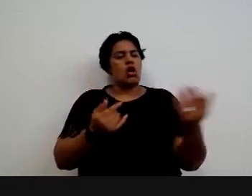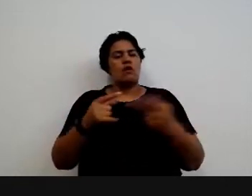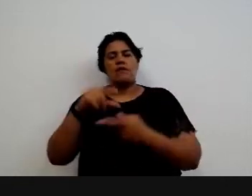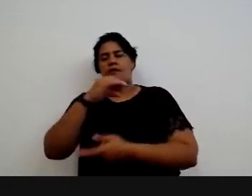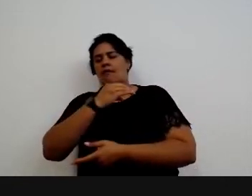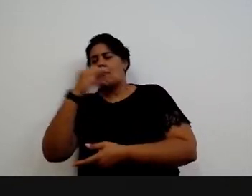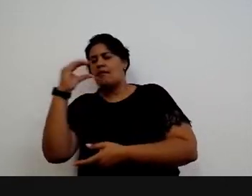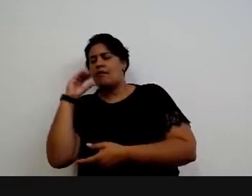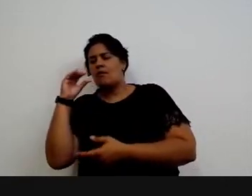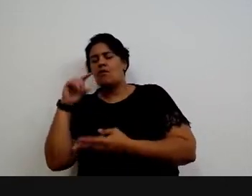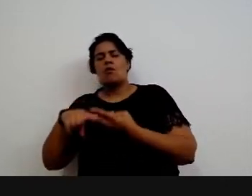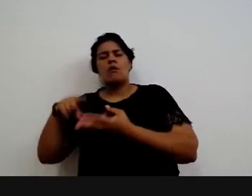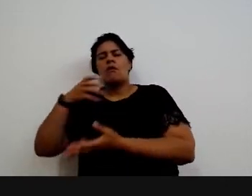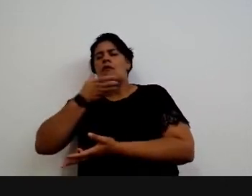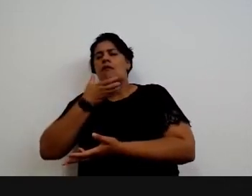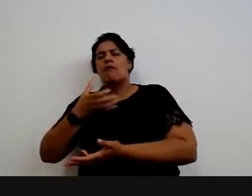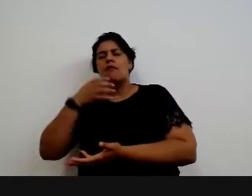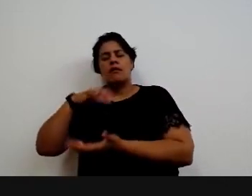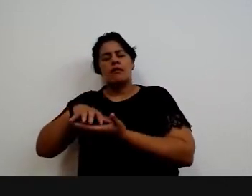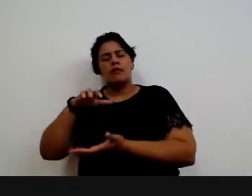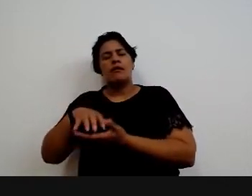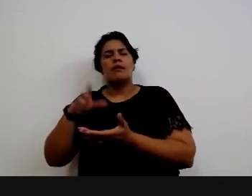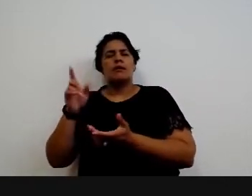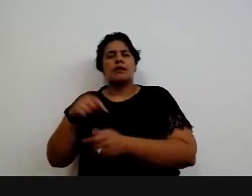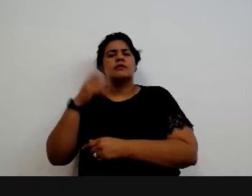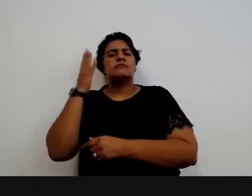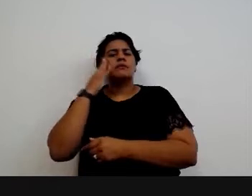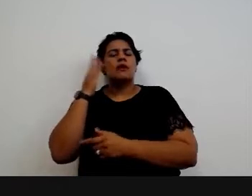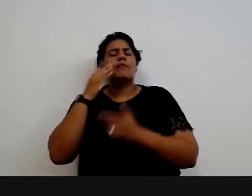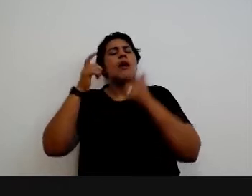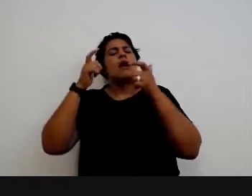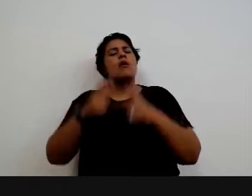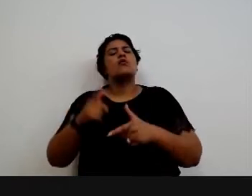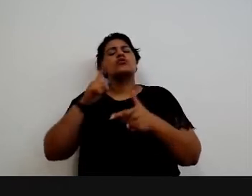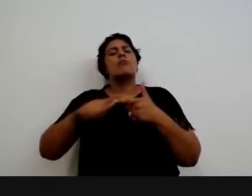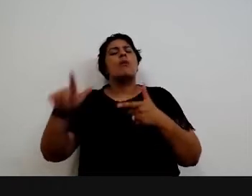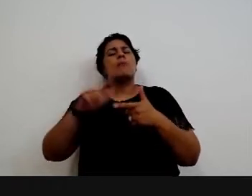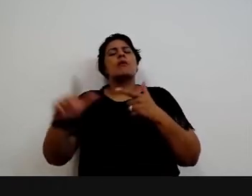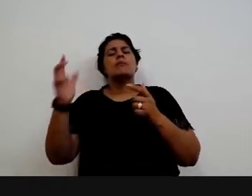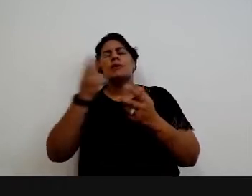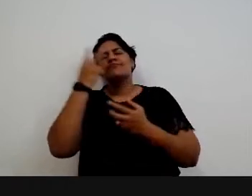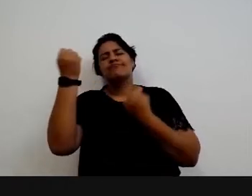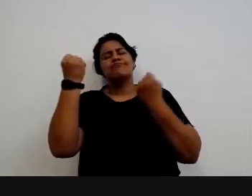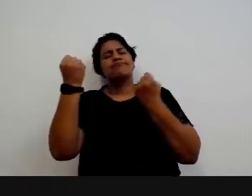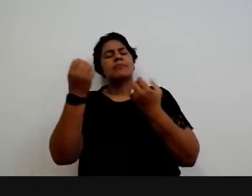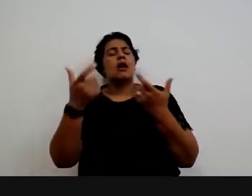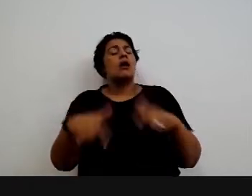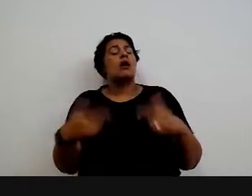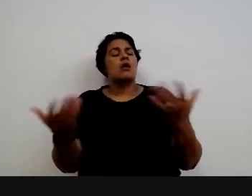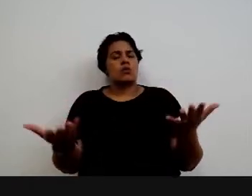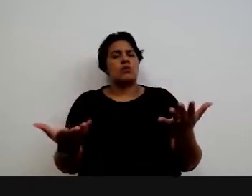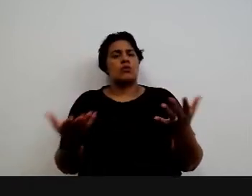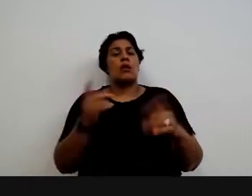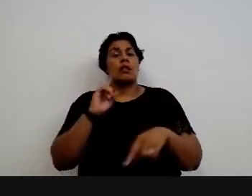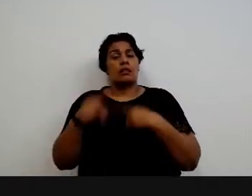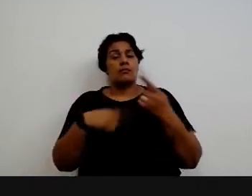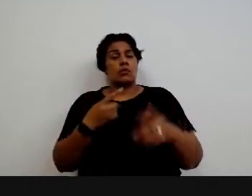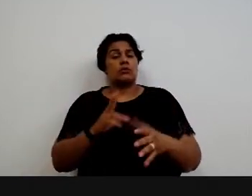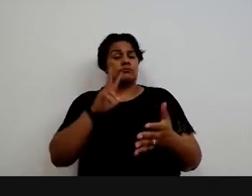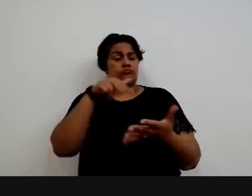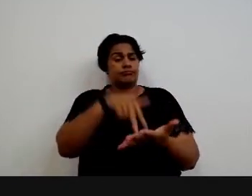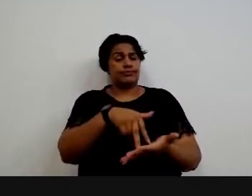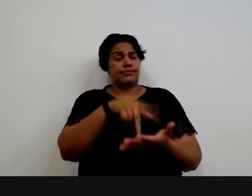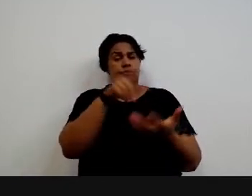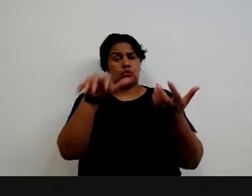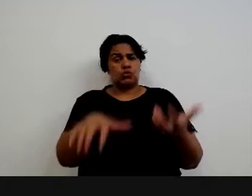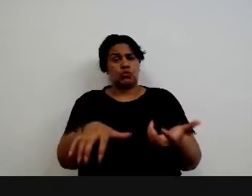idosos, que realmente entendam onde o calçado aperta naquela comunidade, para que quando ele chegue no espaço do poder,